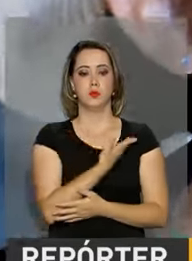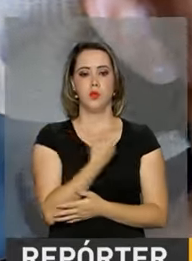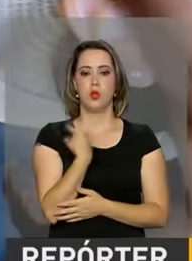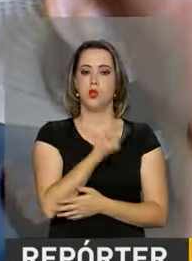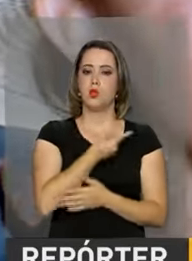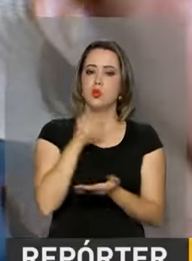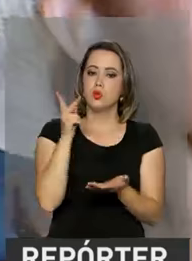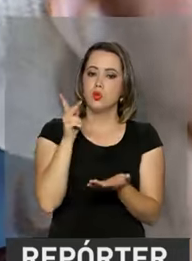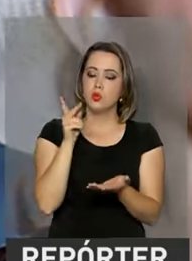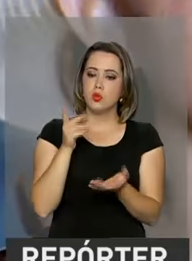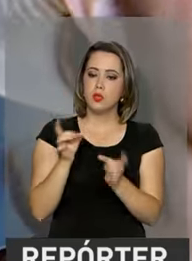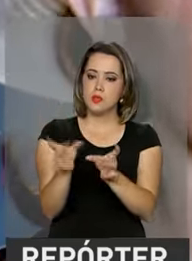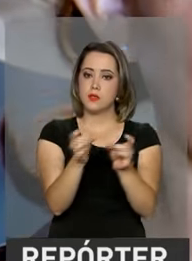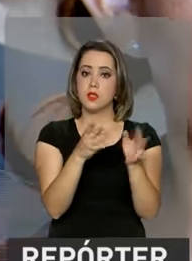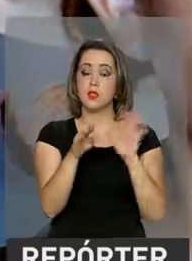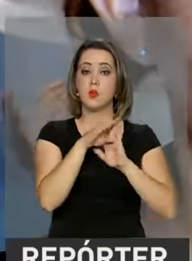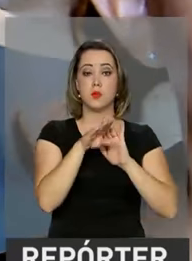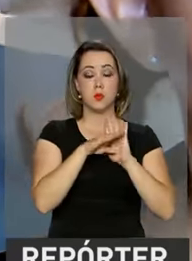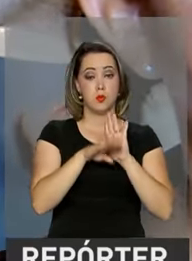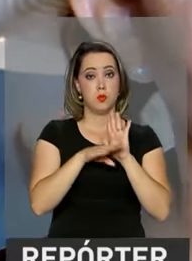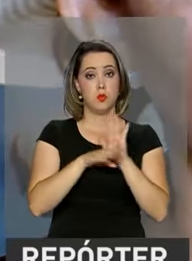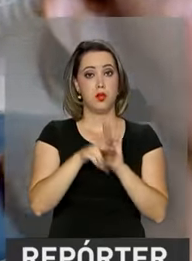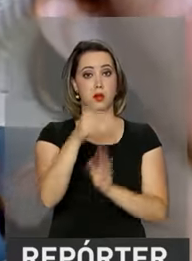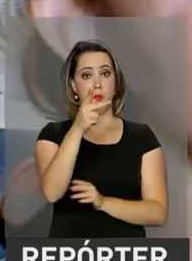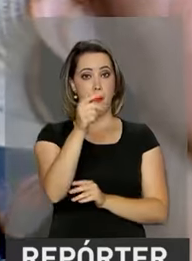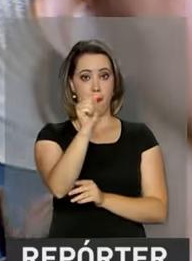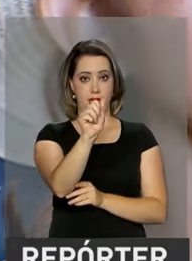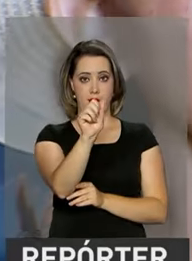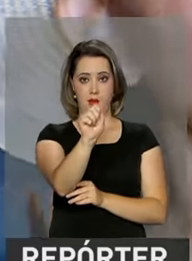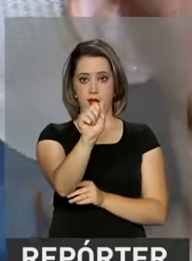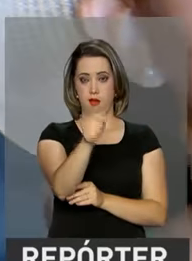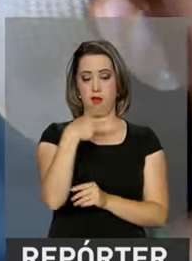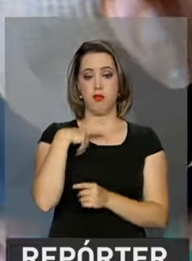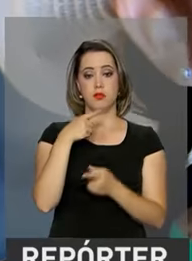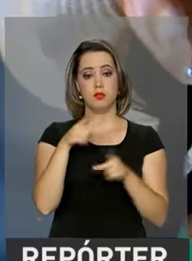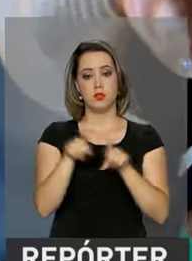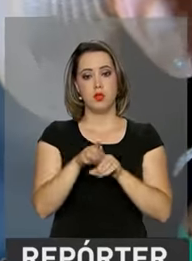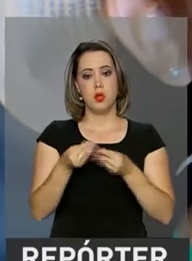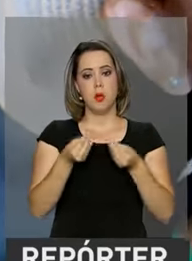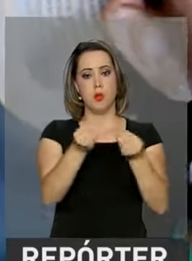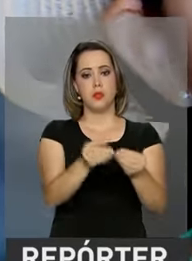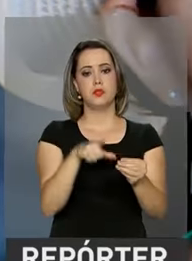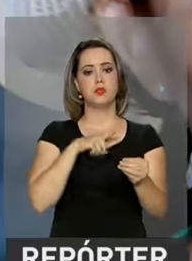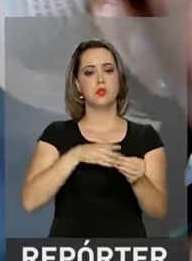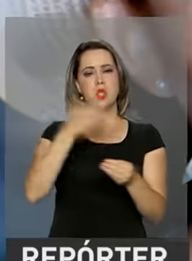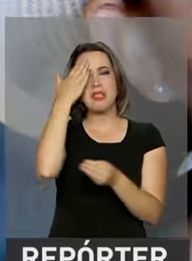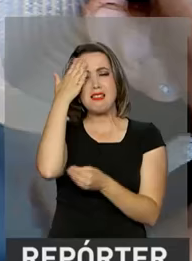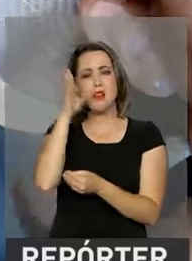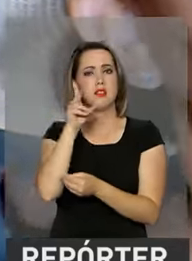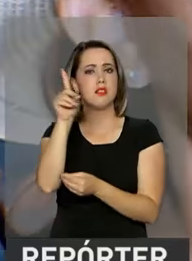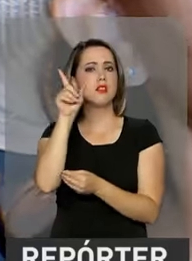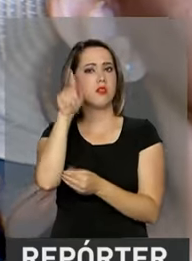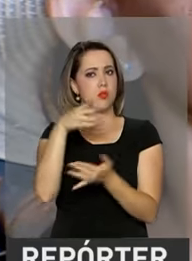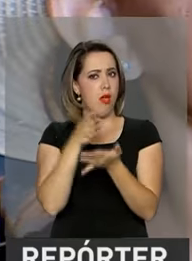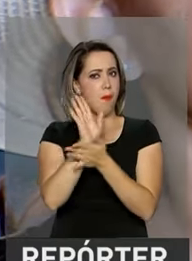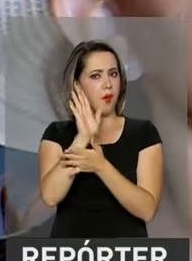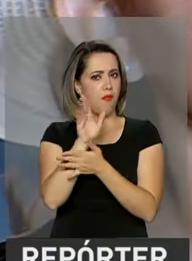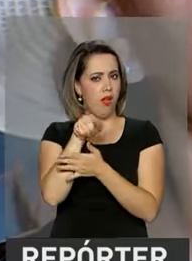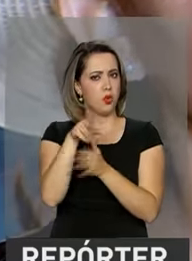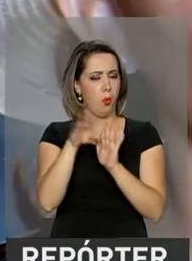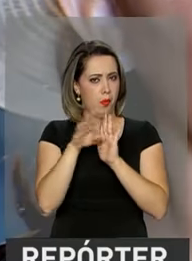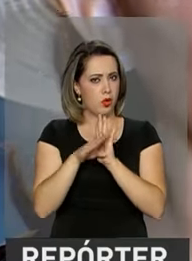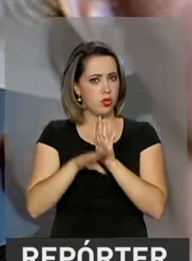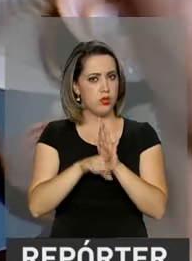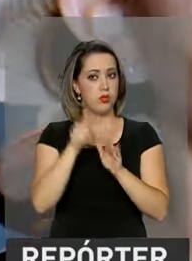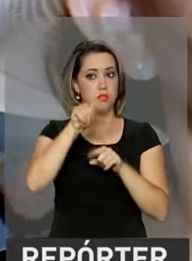é uma venda garantida. Você faz o associação, faz o projeto em si, manda para lá e, graças a Deus, é aprovado.